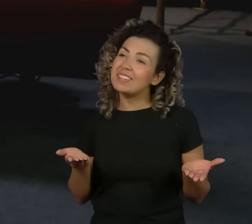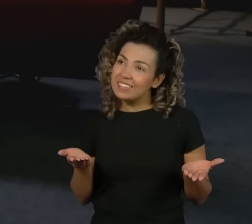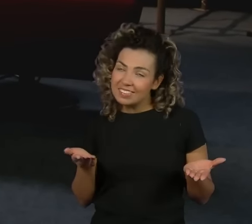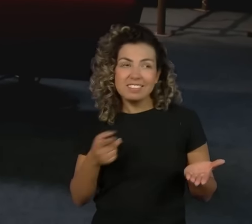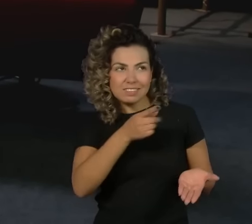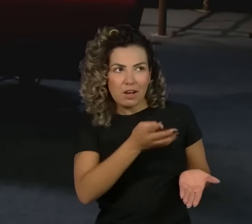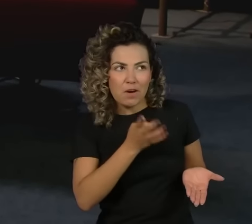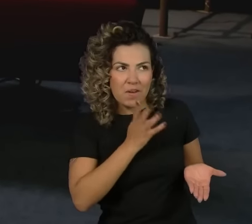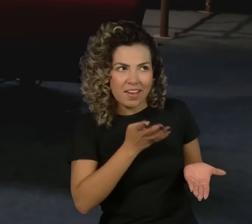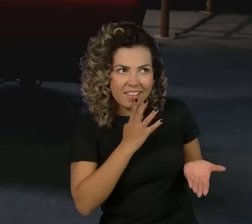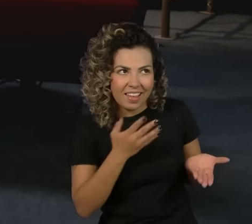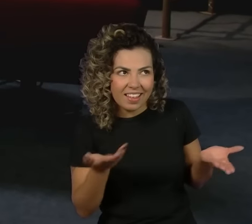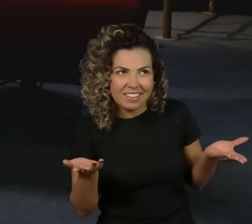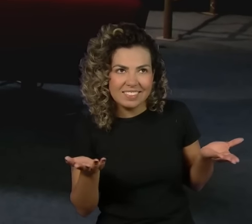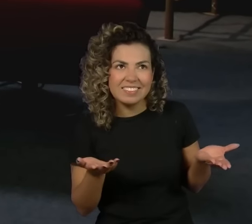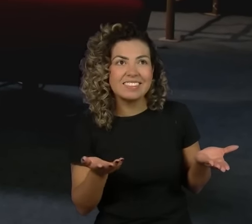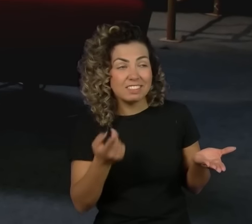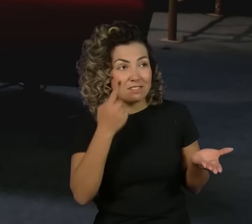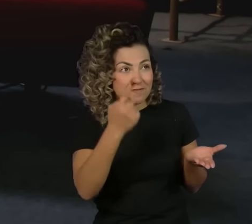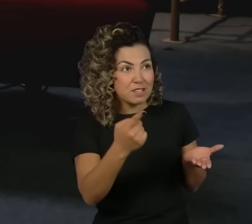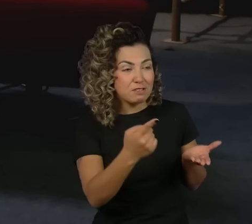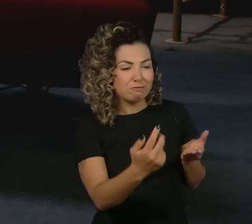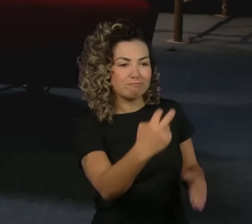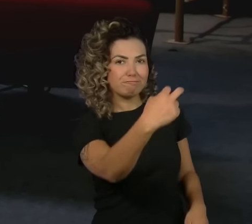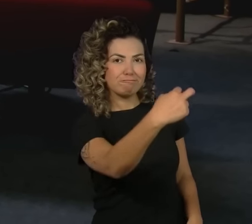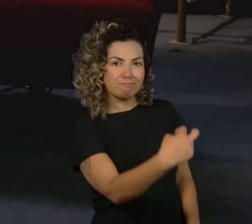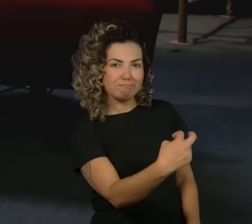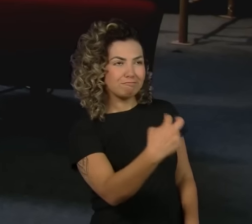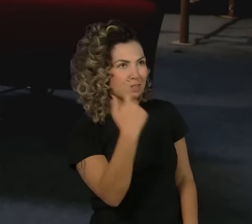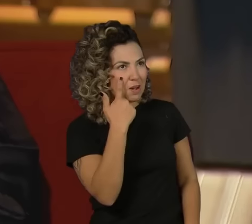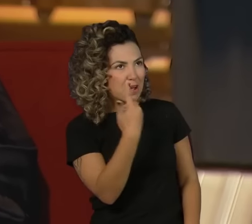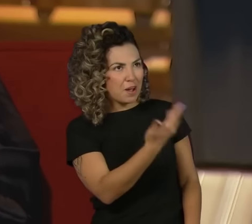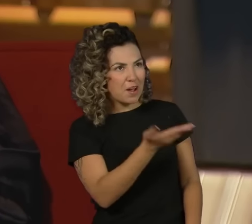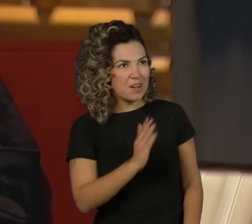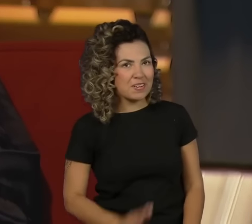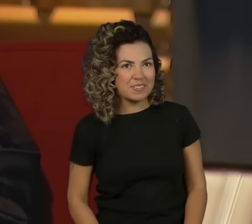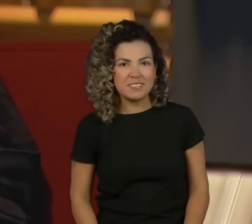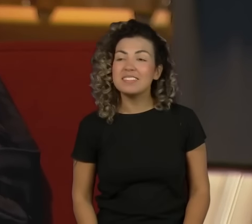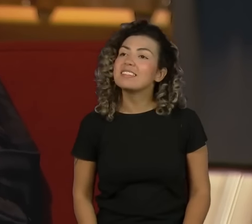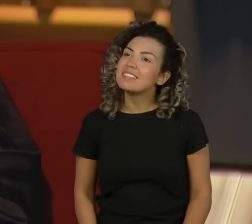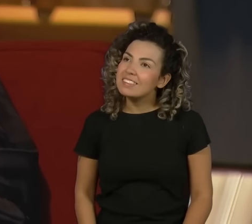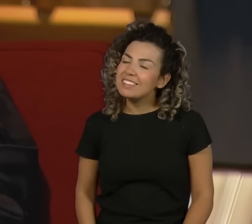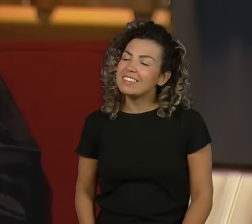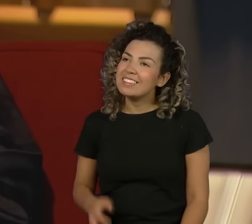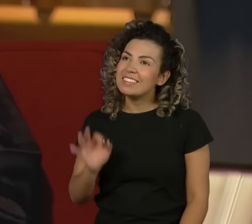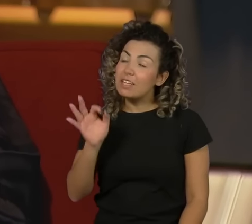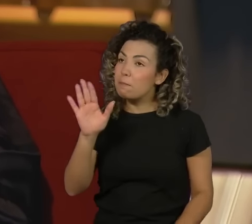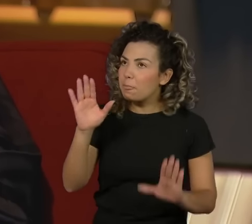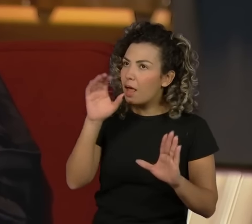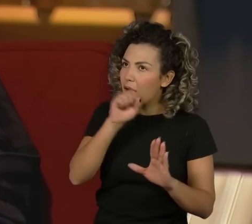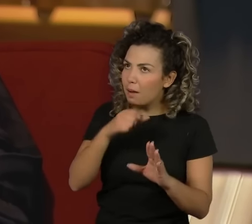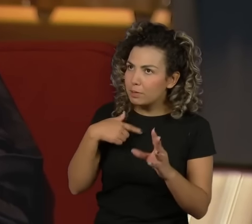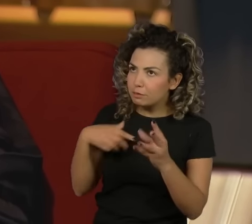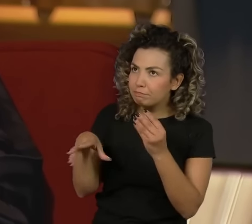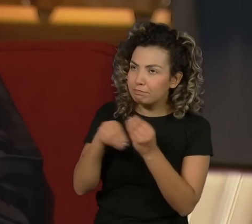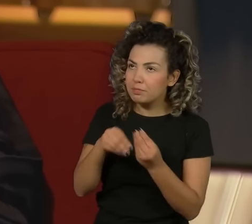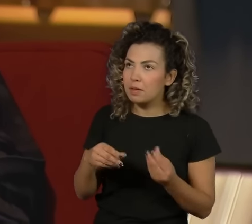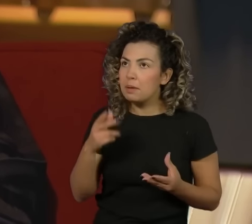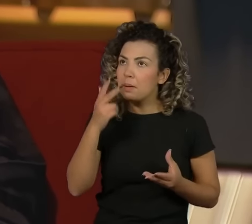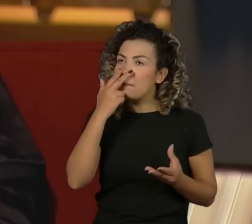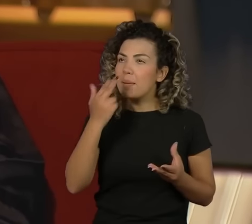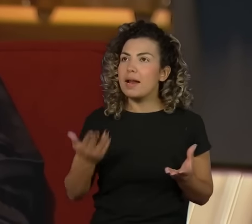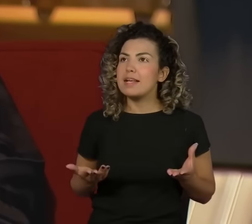é mesmo, é isso mesmo. O meu convidado está aqui, é o Rogério Skylab. Rio Comprido, deixa eu fazer alguns reparos. Explique. Rio Comprido é uma classe